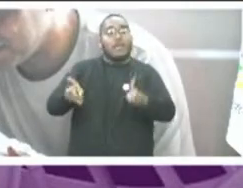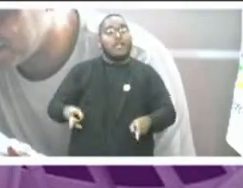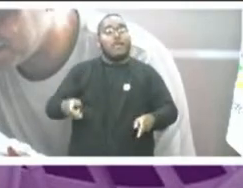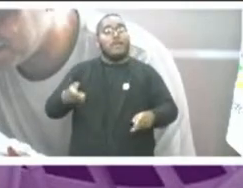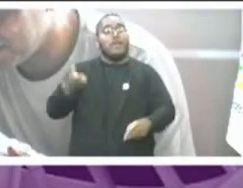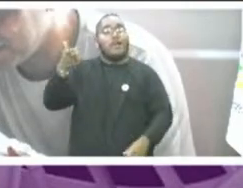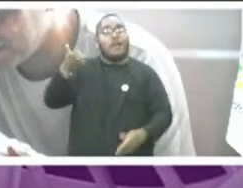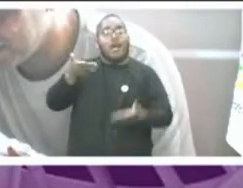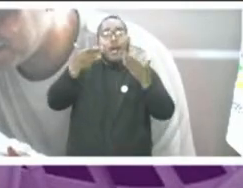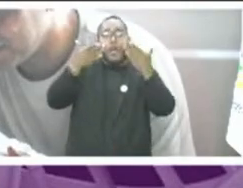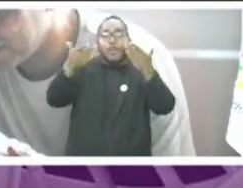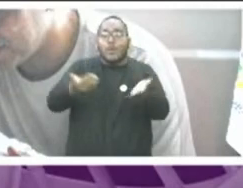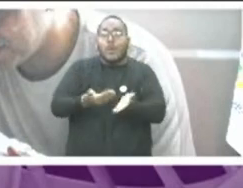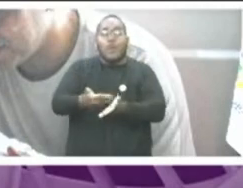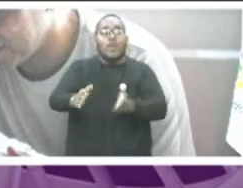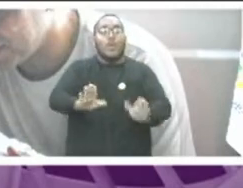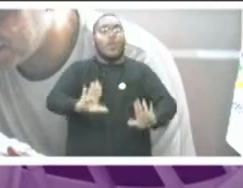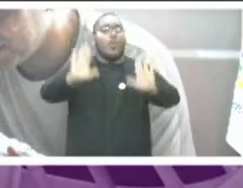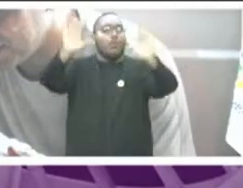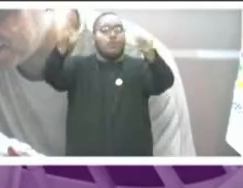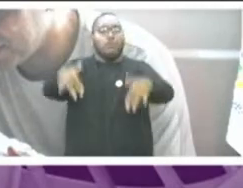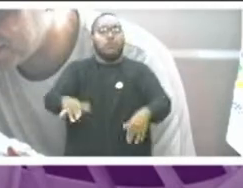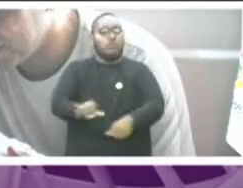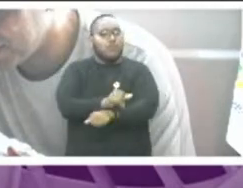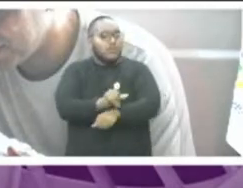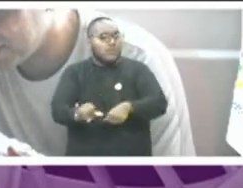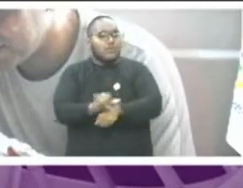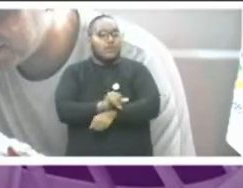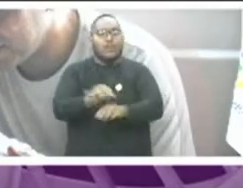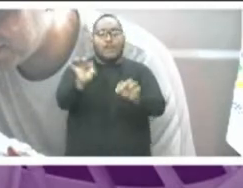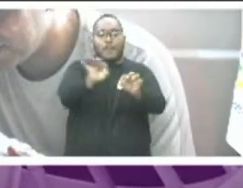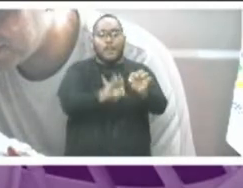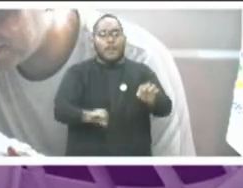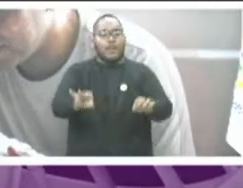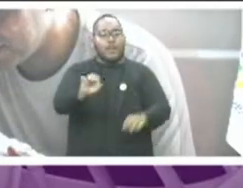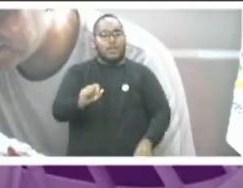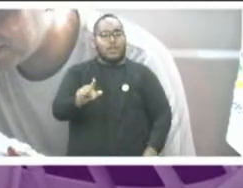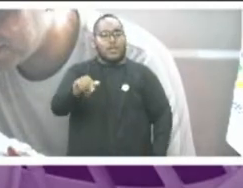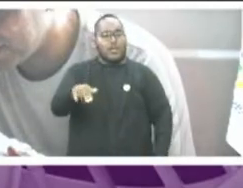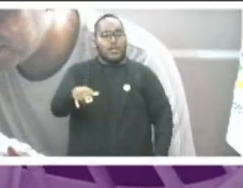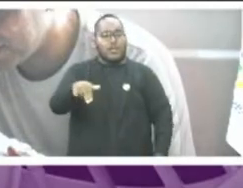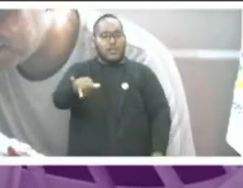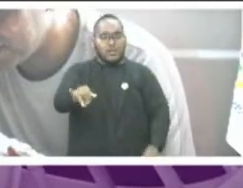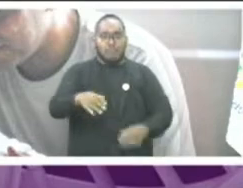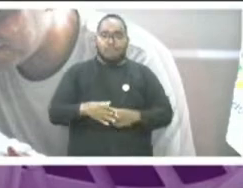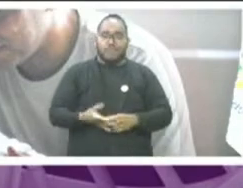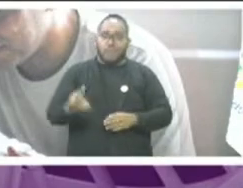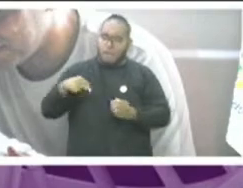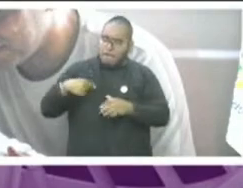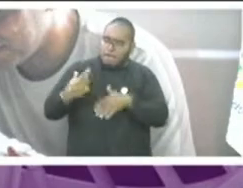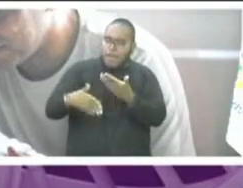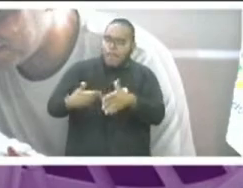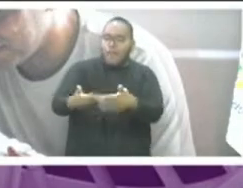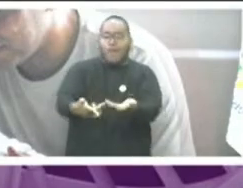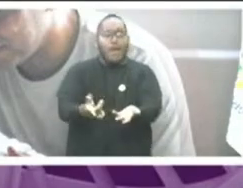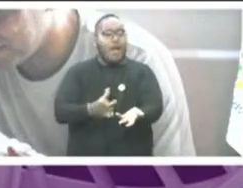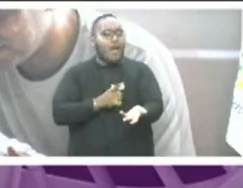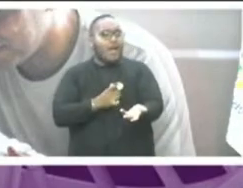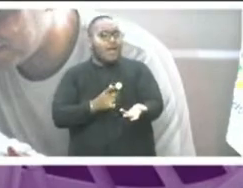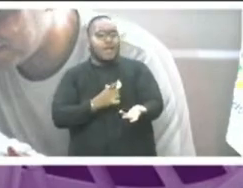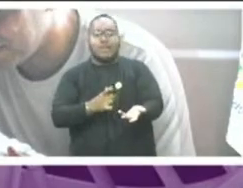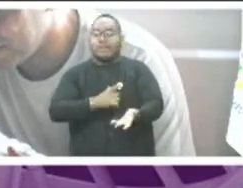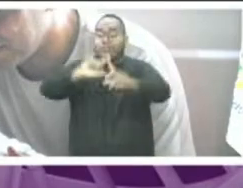apresentações focando nas estratégias da Rede Aline. A Sônia bem trouxe que a gente ainda está caminhando, a gente ainda tem muitos